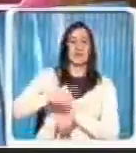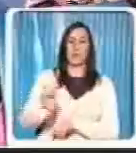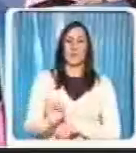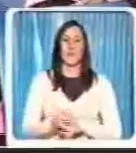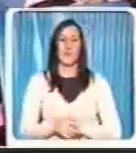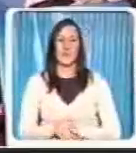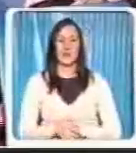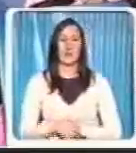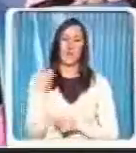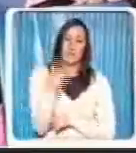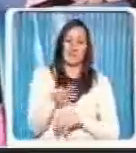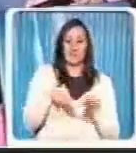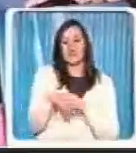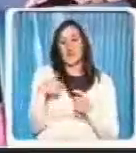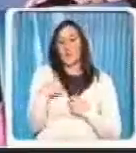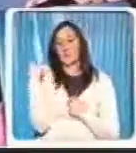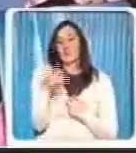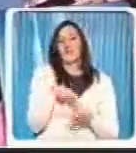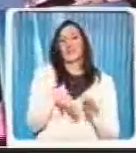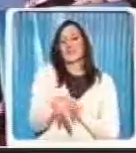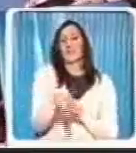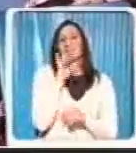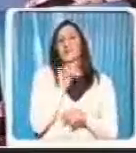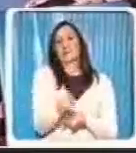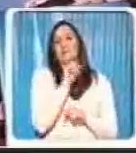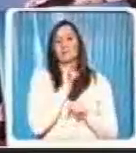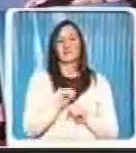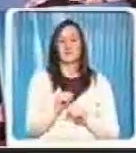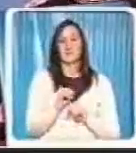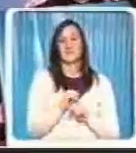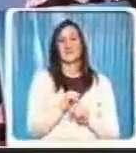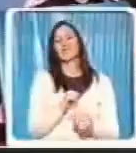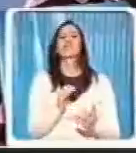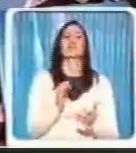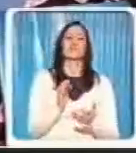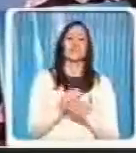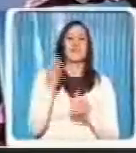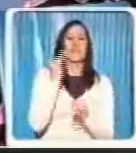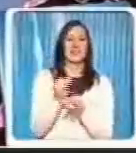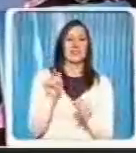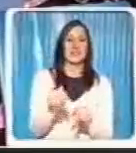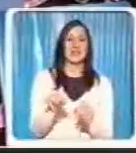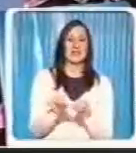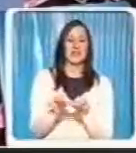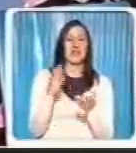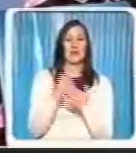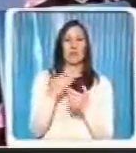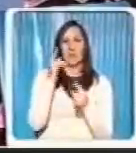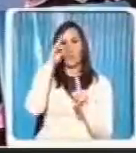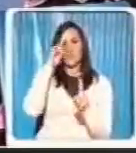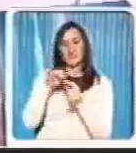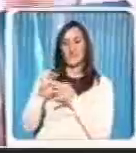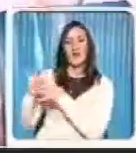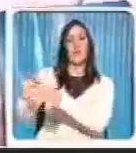ter mandado fazer. Aliás, ou ter mandado fazer. Exato. Eu sei que acabaram só para dizer, esta festa é exatamente para unir. Por isso